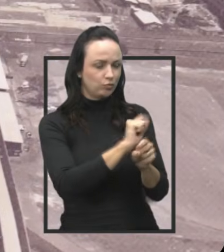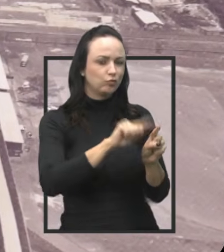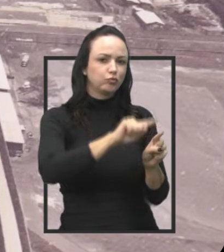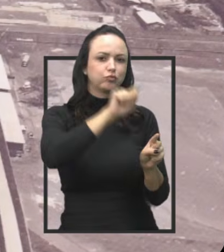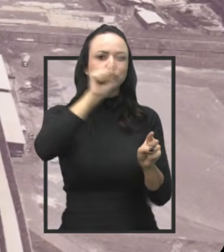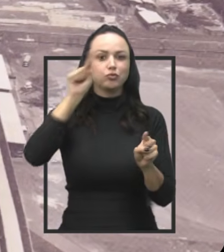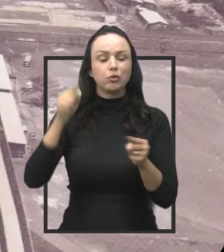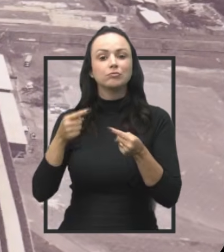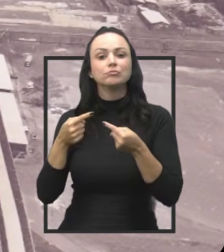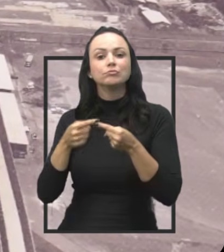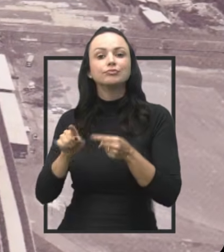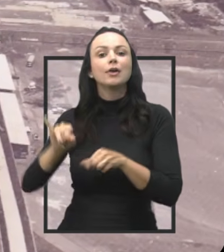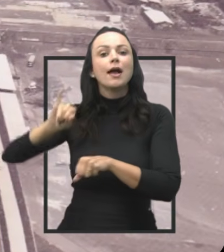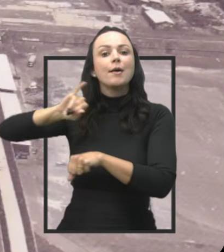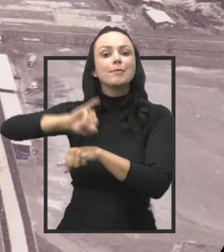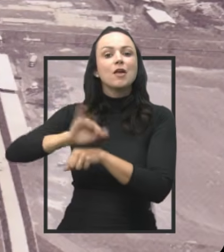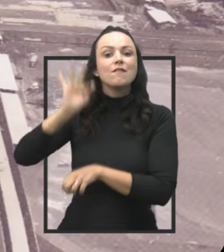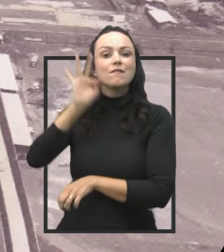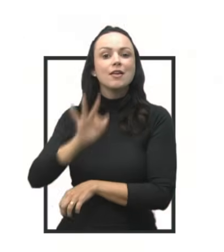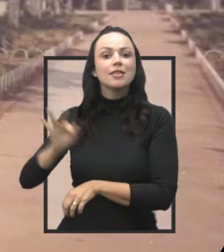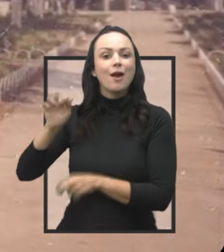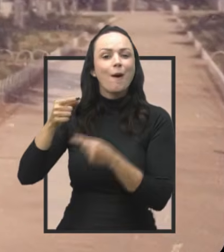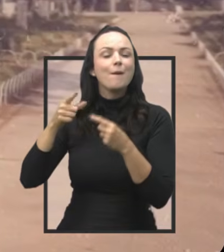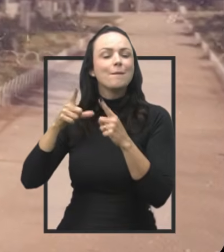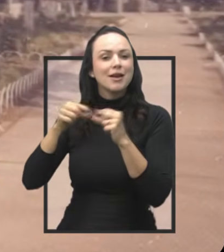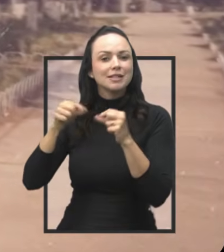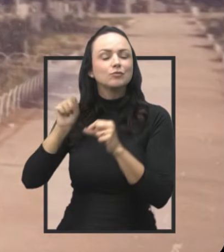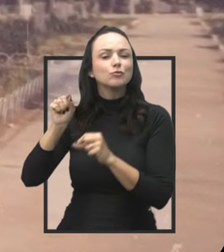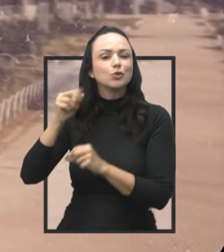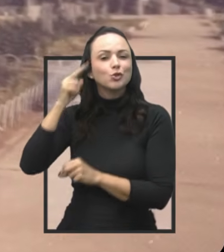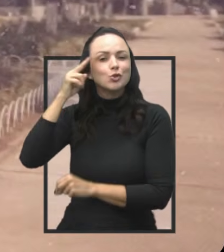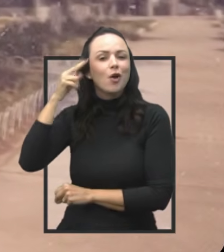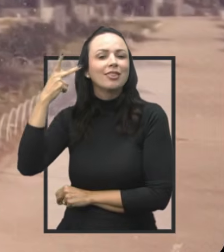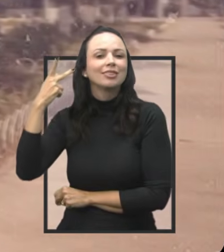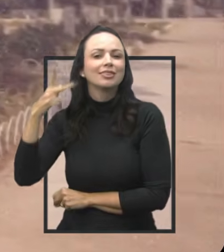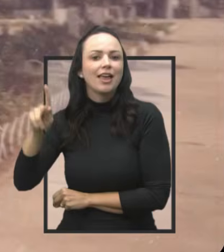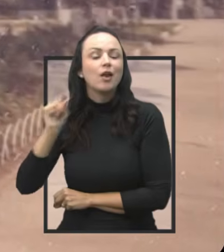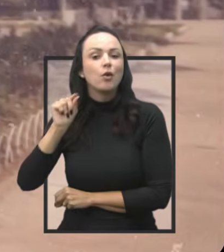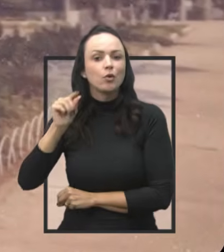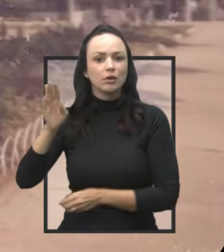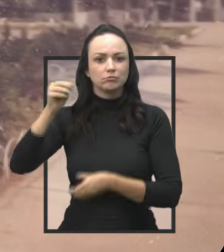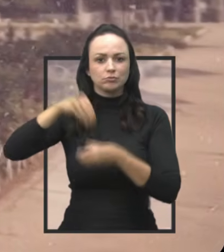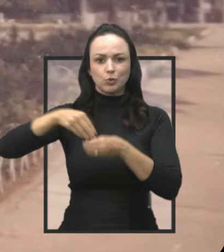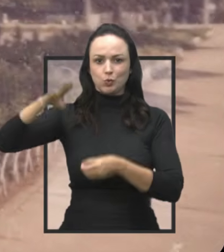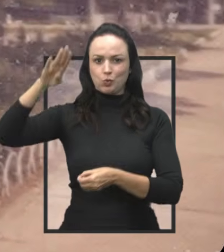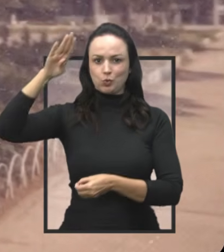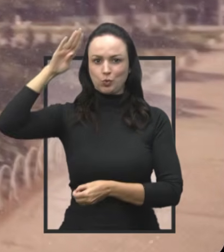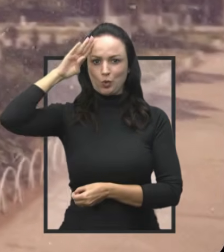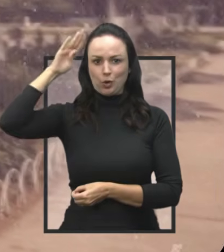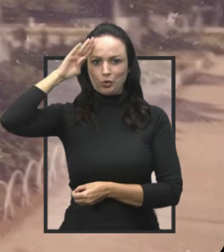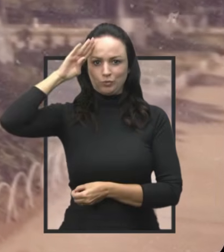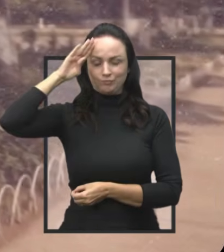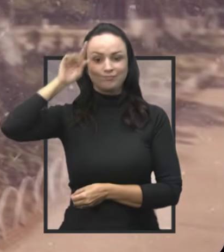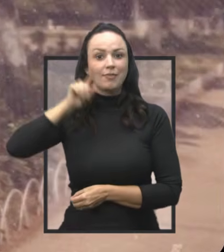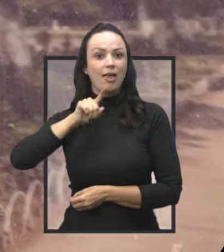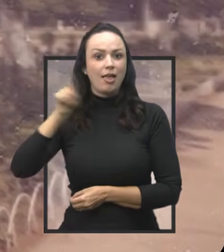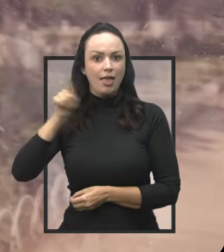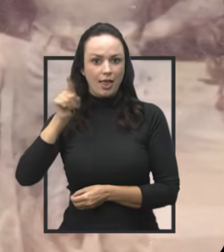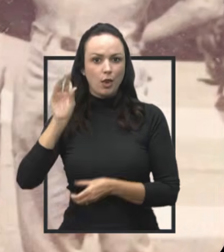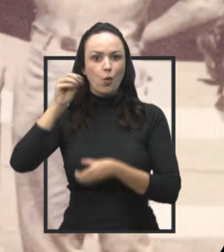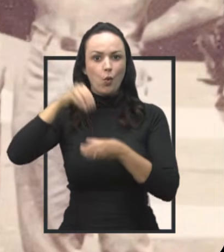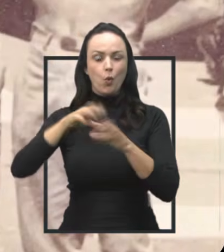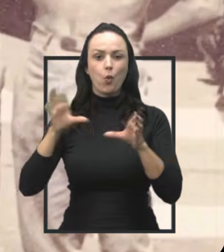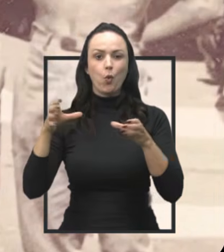para a recém-inaugurada capital federal realizar um sonho, servir ao Exército. Ele